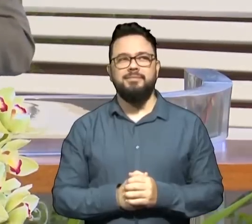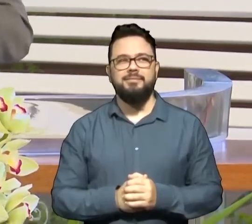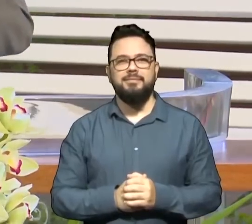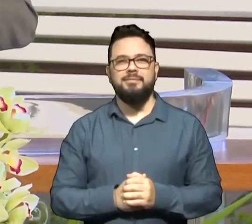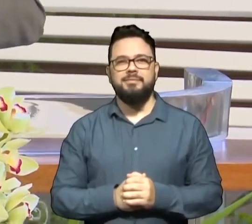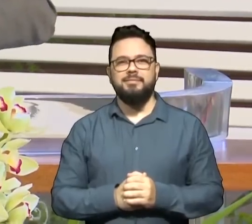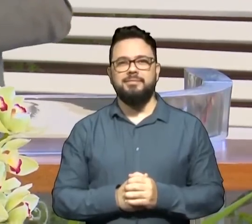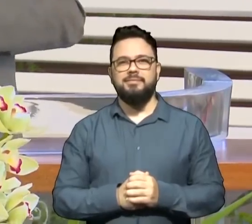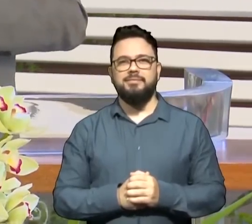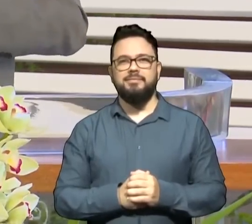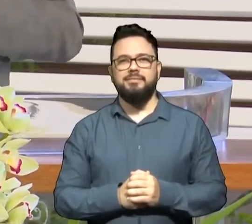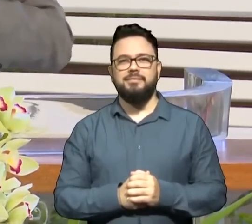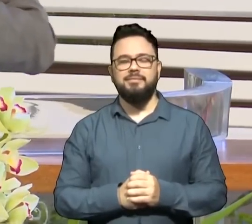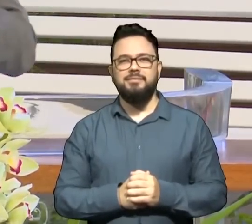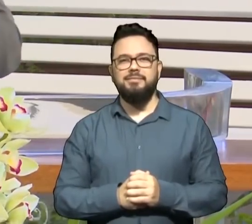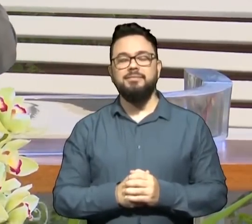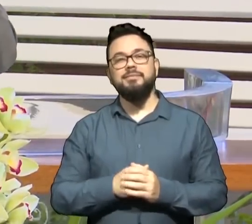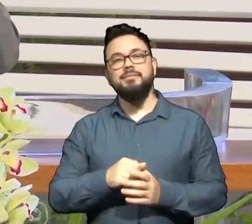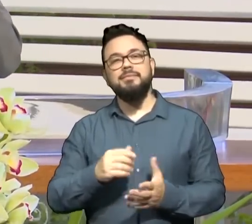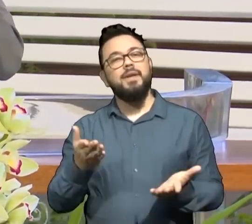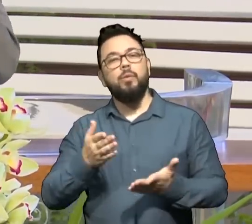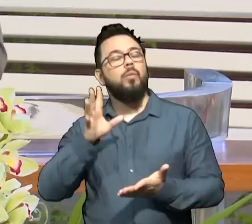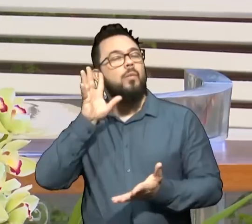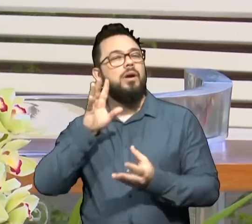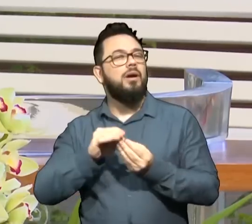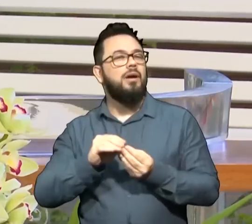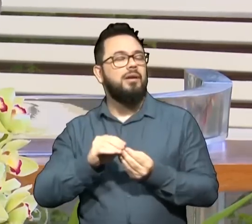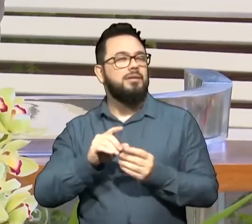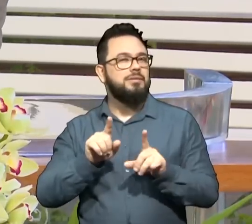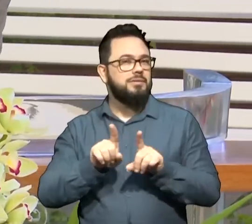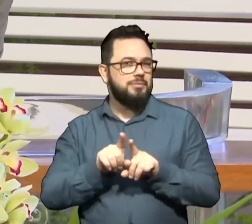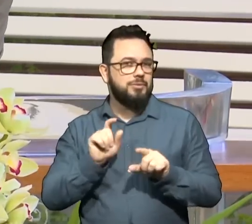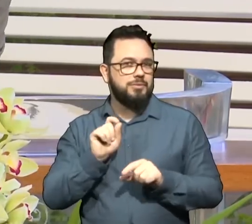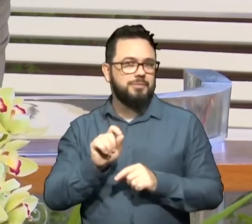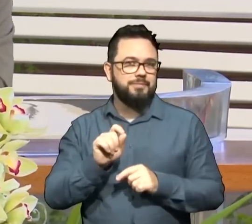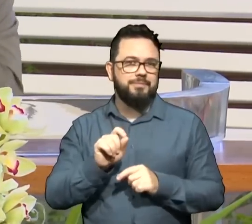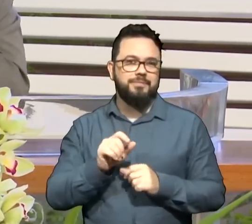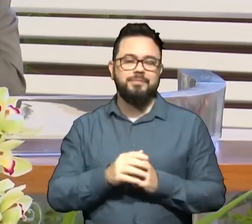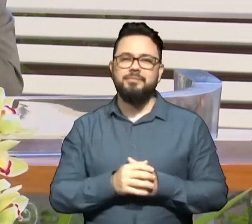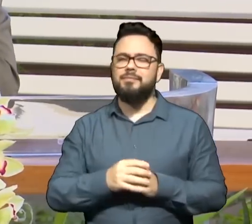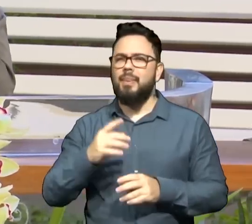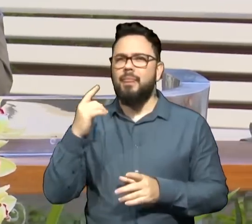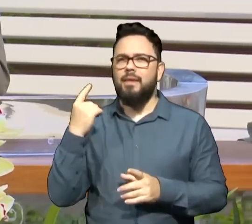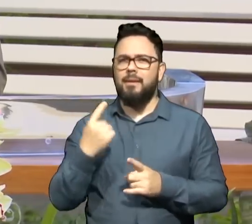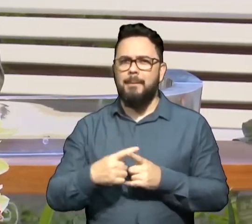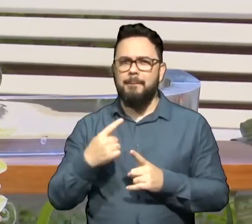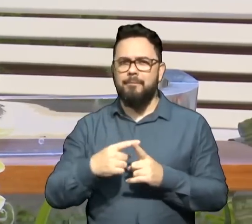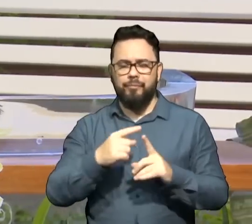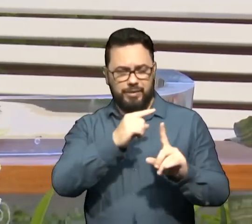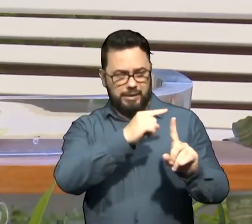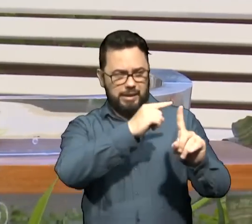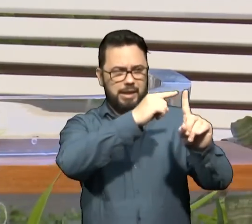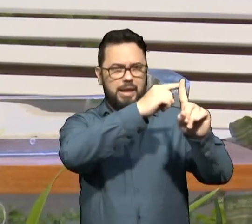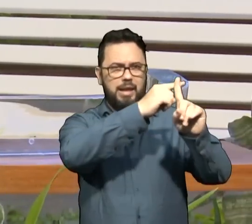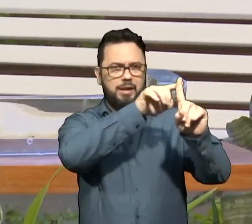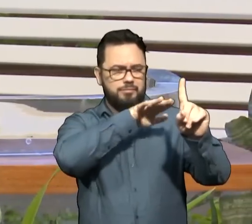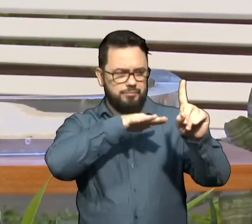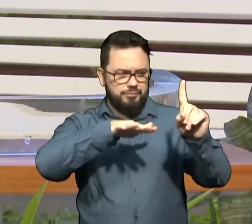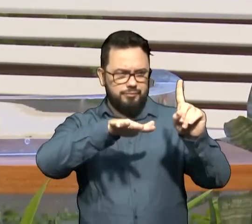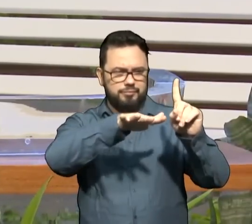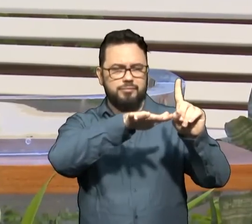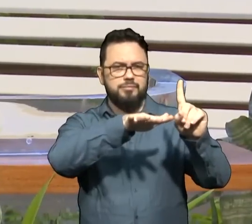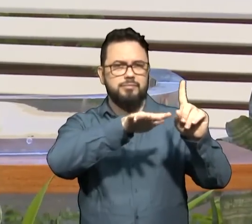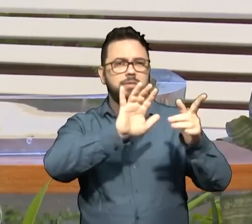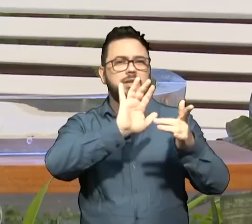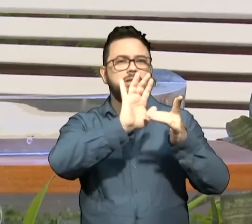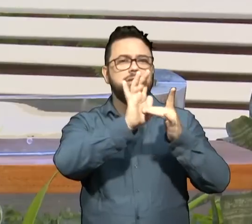nepotismo E aí você entende mais uma coisa em casa por que que Ao Pé da Cruz Jesus pede